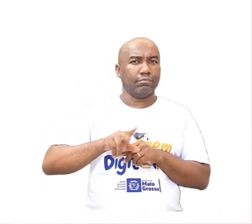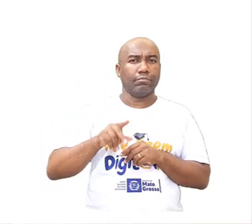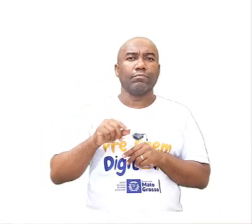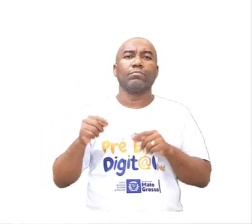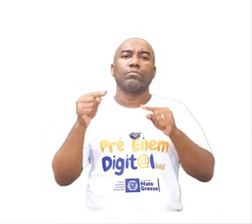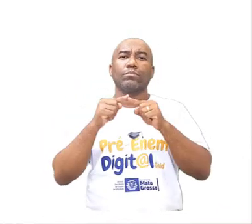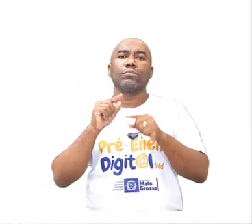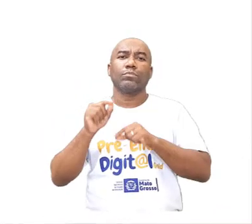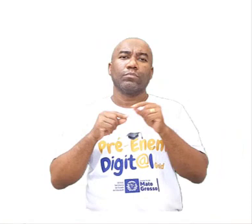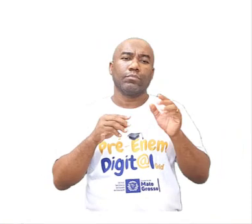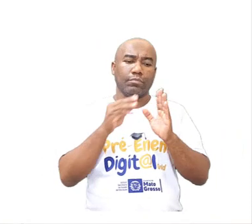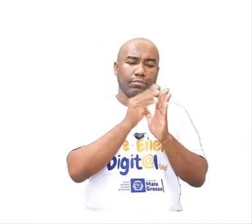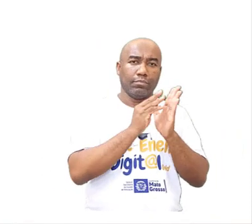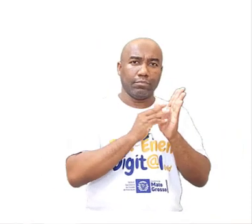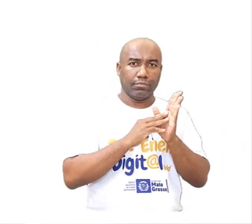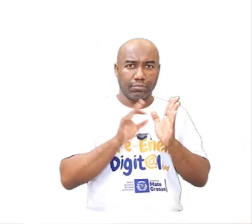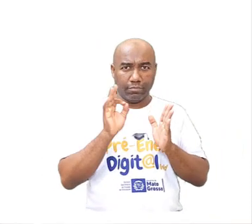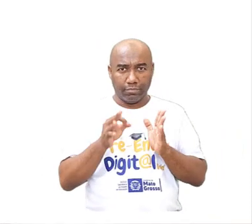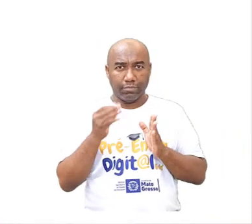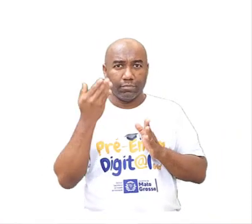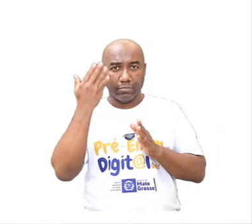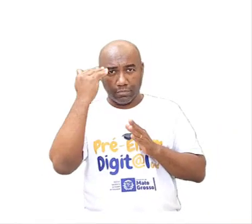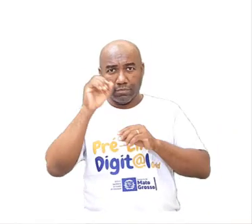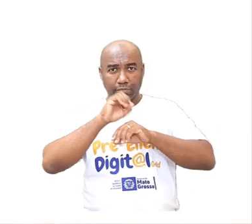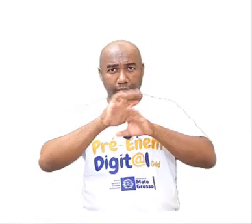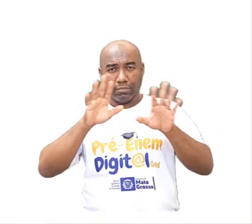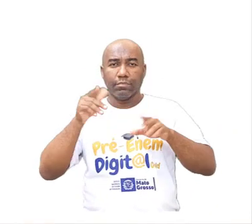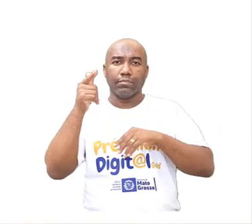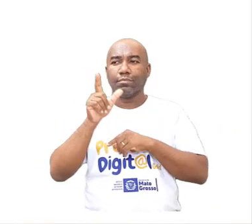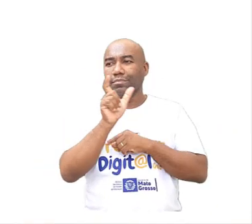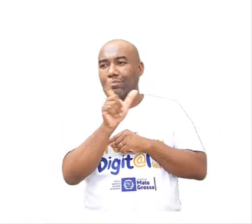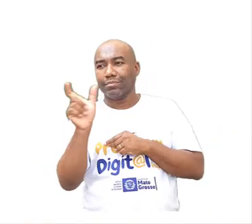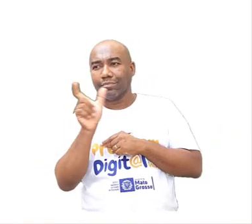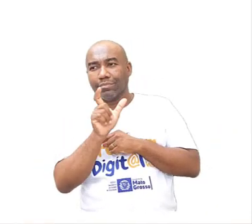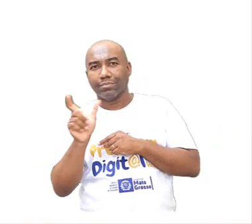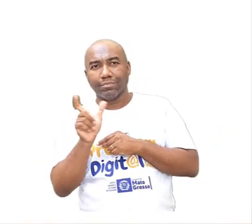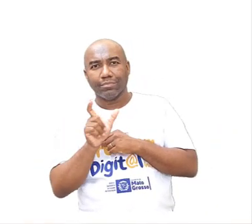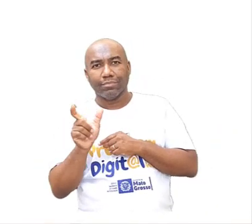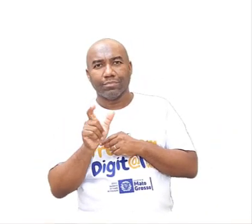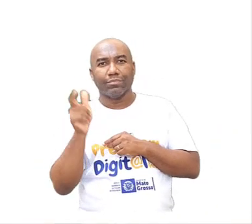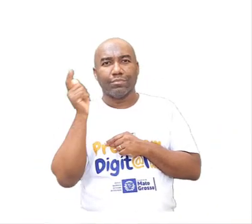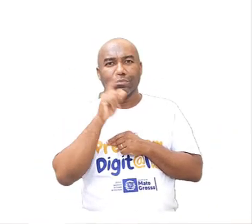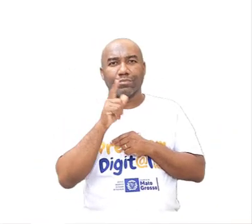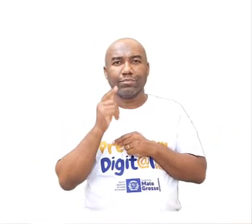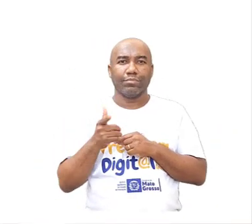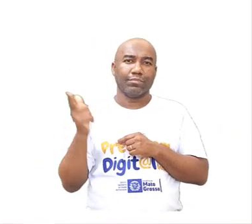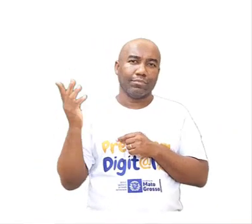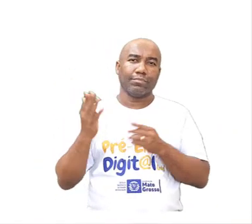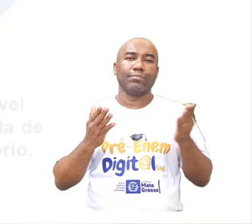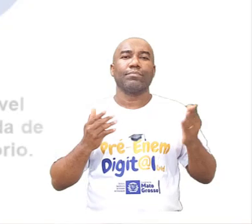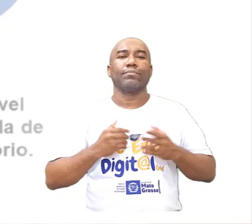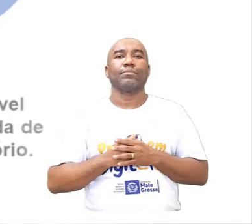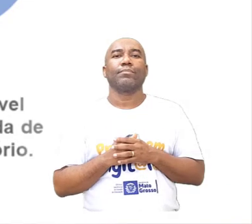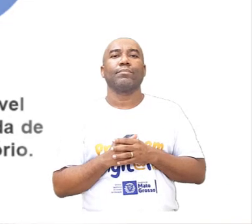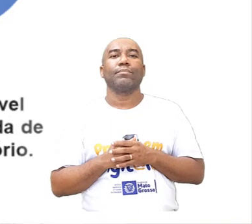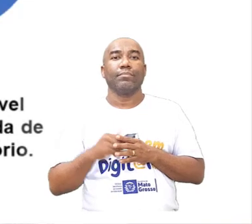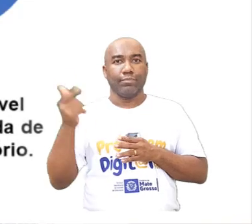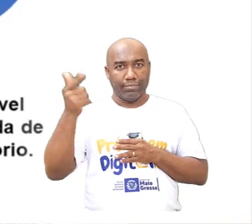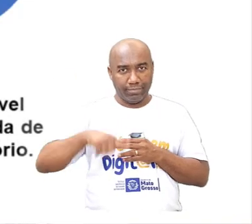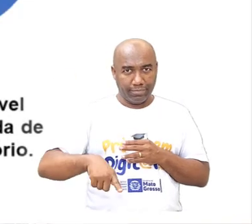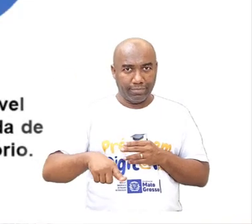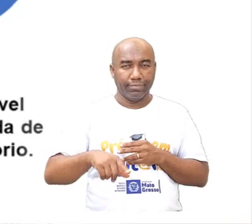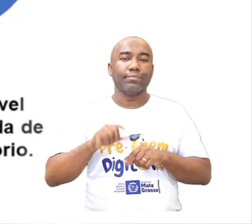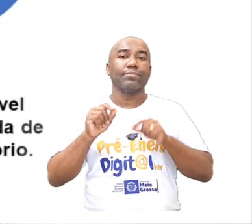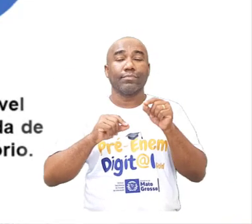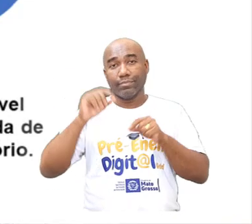mais aceitar esse estereótipo. Beleza? Aqui tem para você mais um pouquinho de como ele detalha.